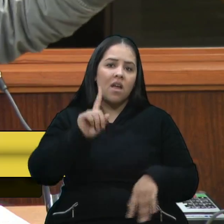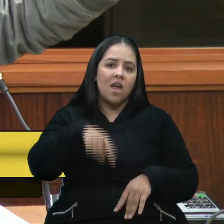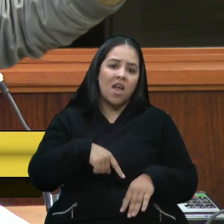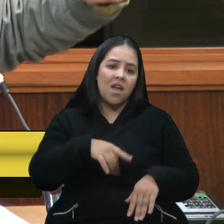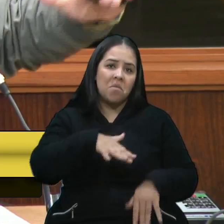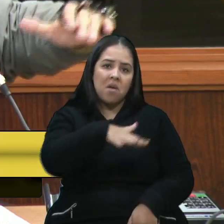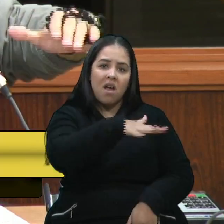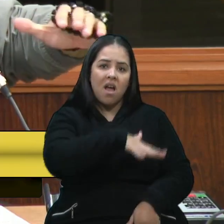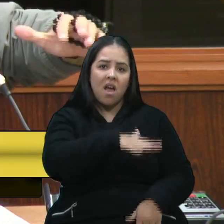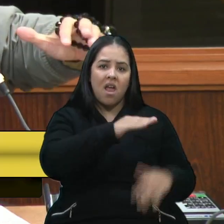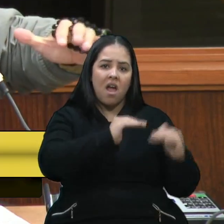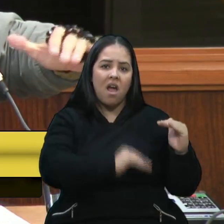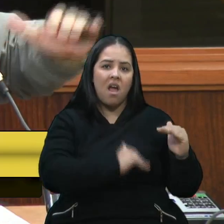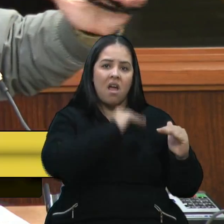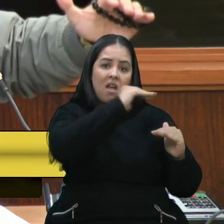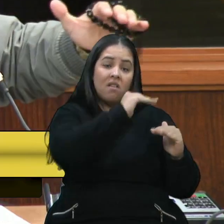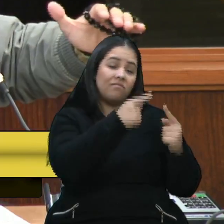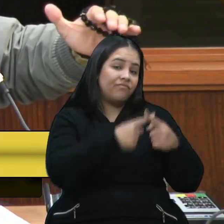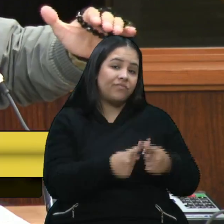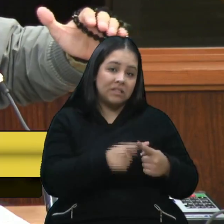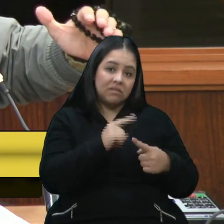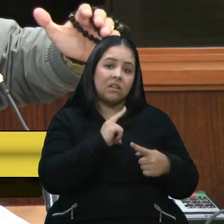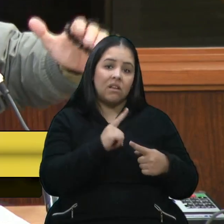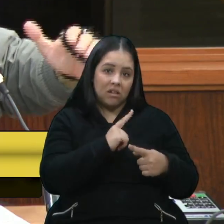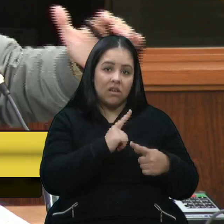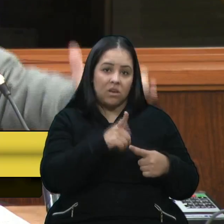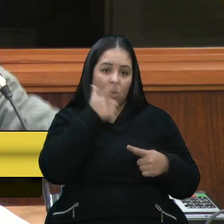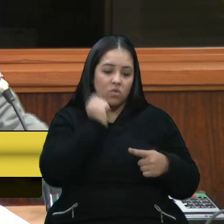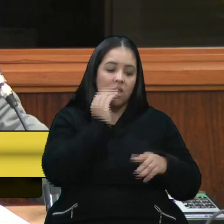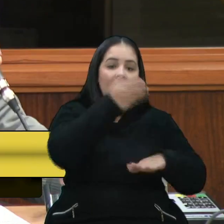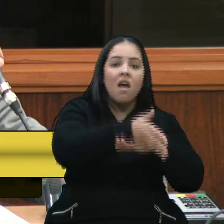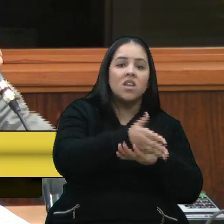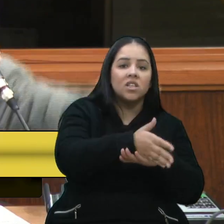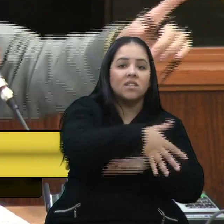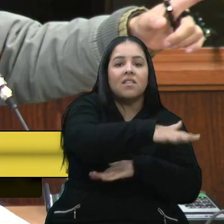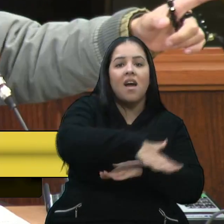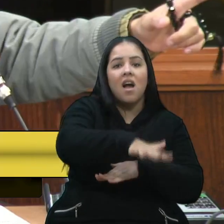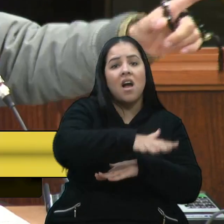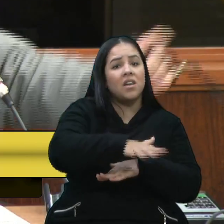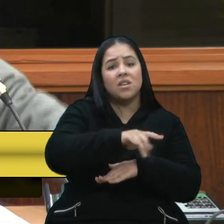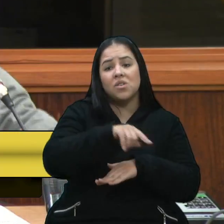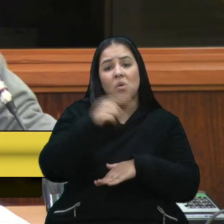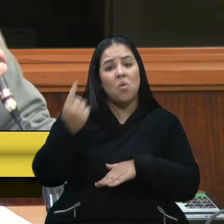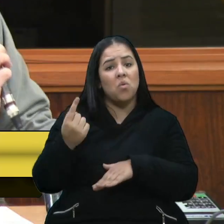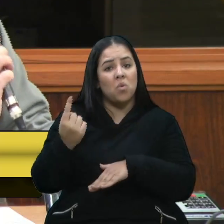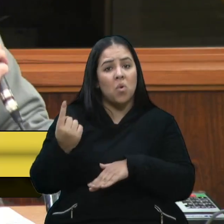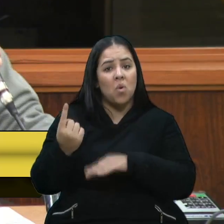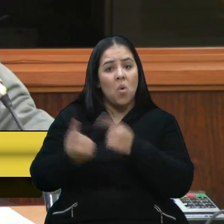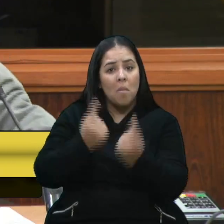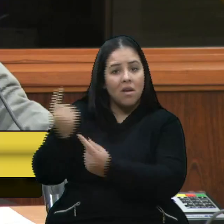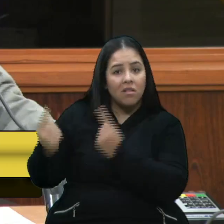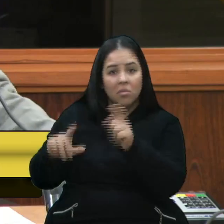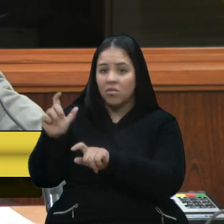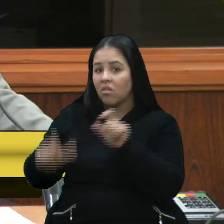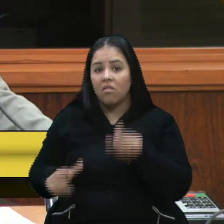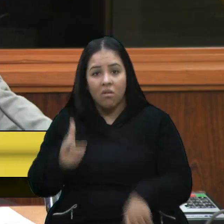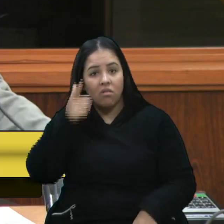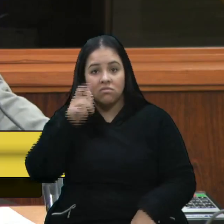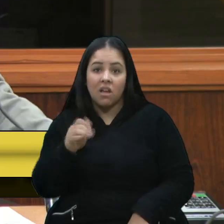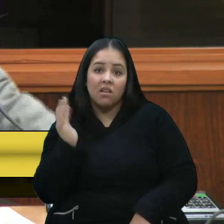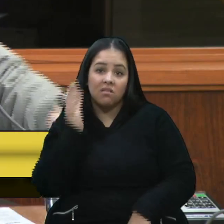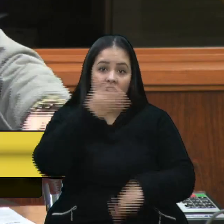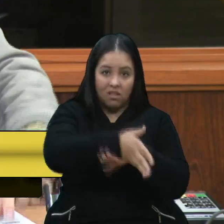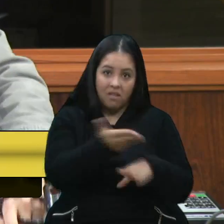alta que muitas vezes tem acesso, né, a esses espaços. Muito interessante esse tema e parabenizo por